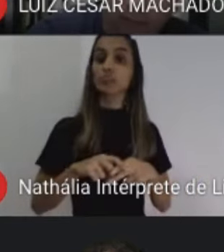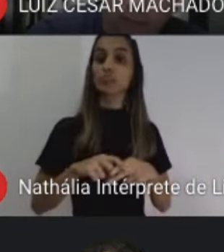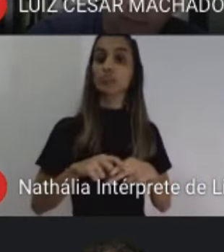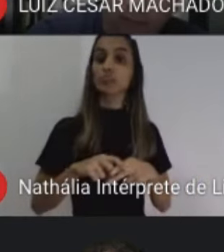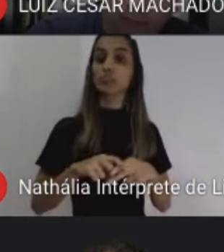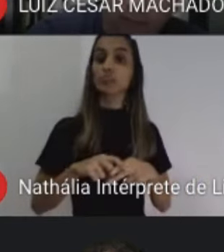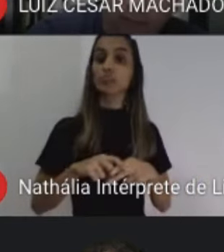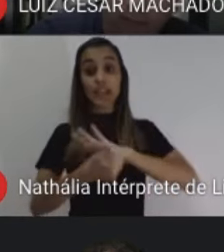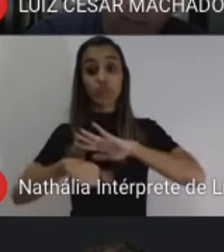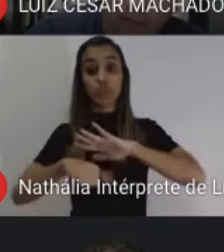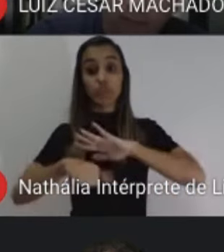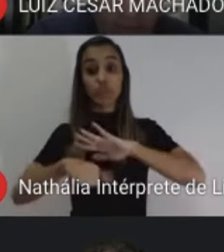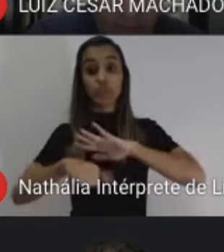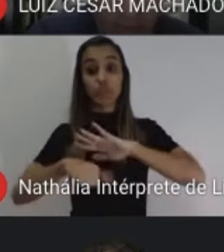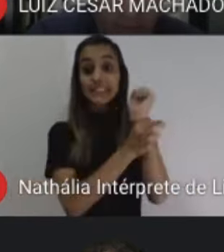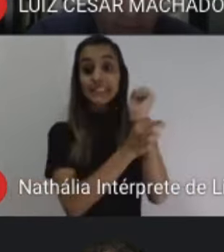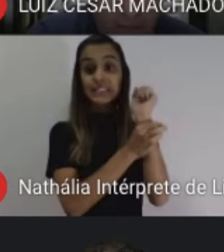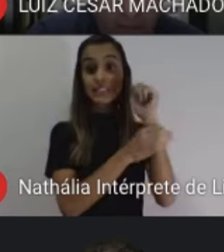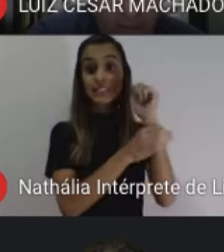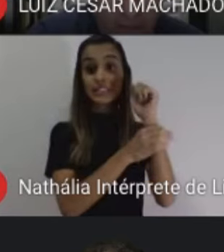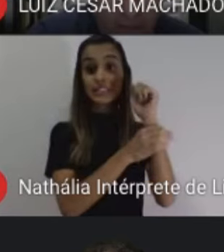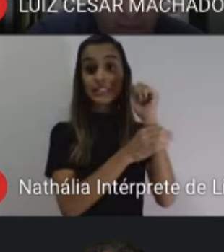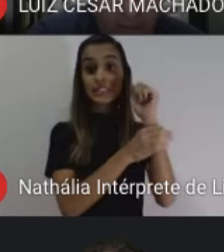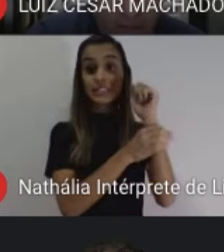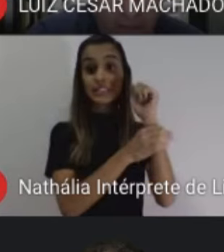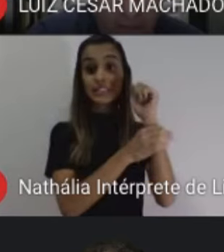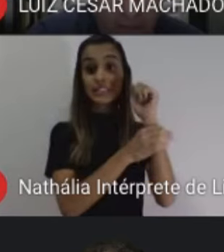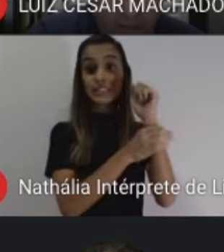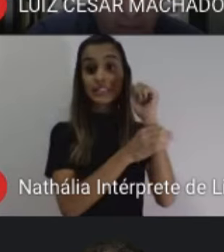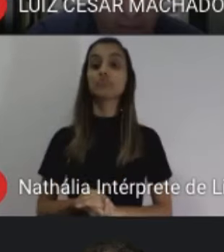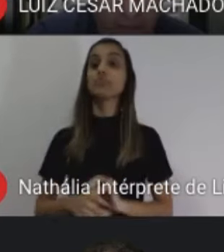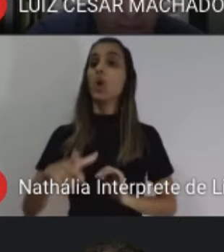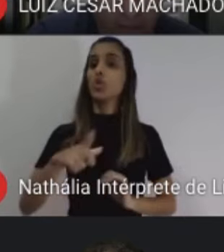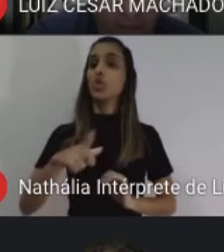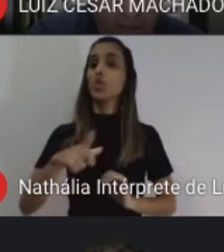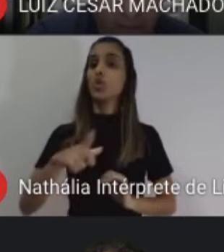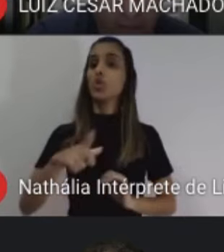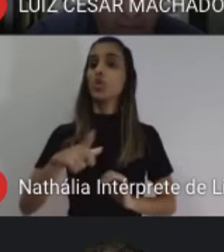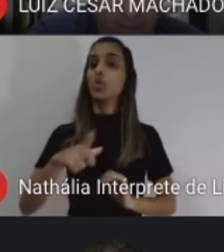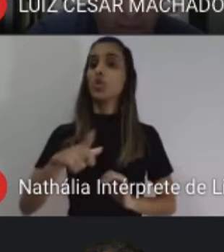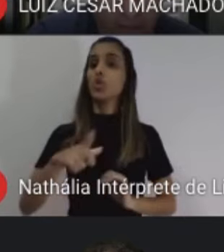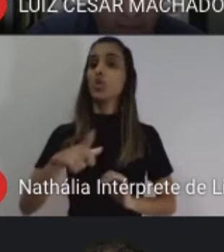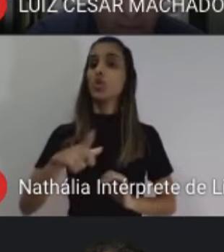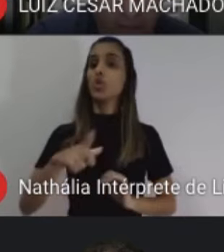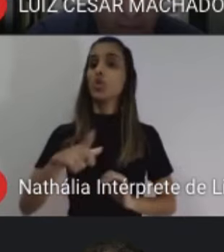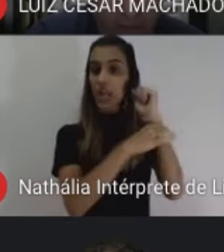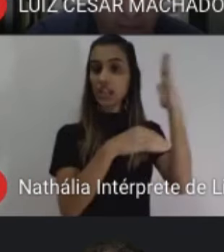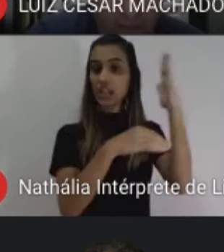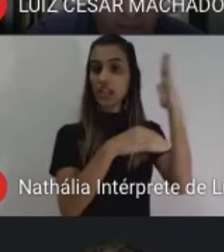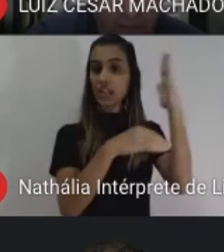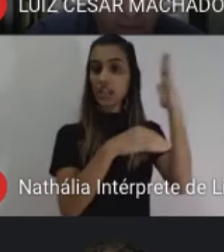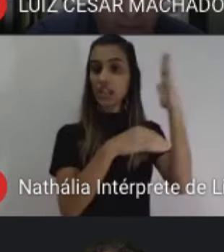comum, ou seja, o enquadramento dentro dos artigos 1º e 2º da Lei de Segurança Nacional. E me parece que, a